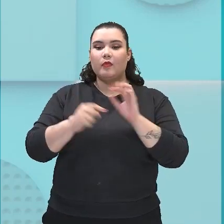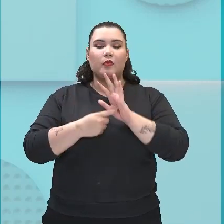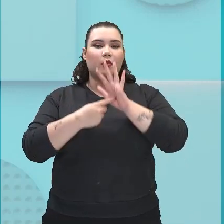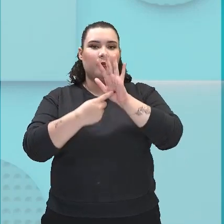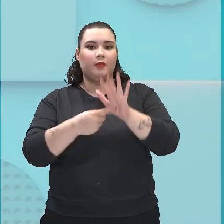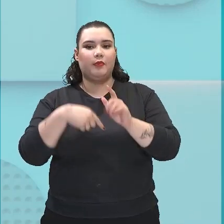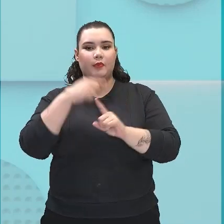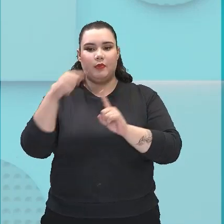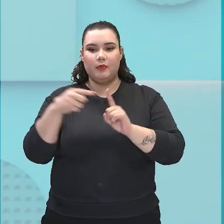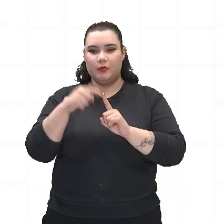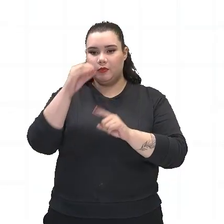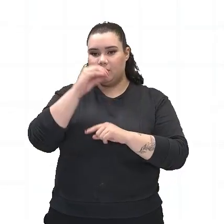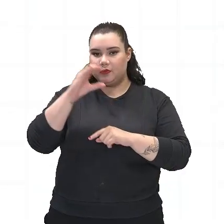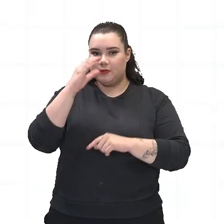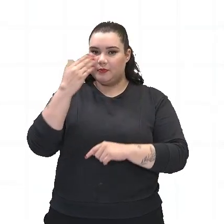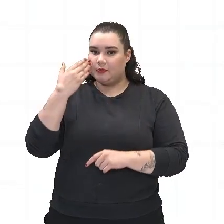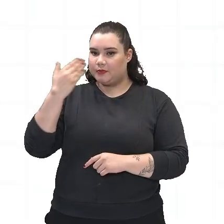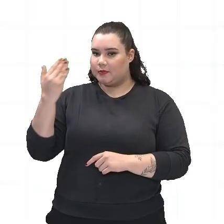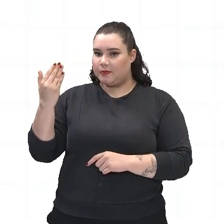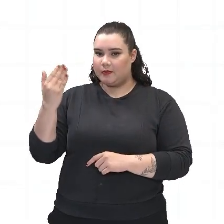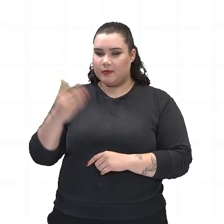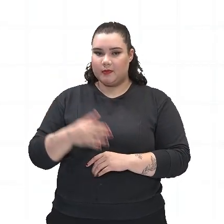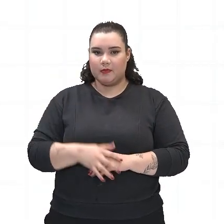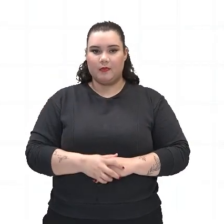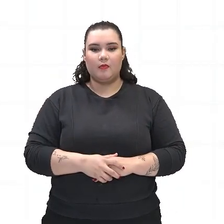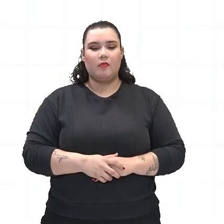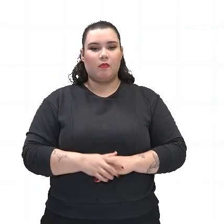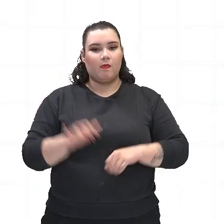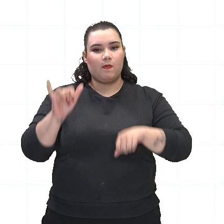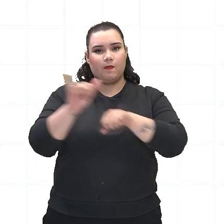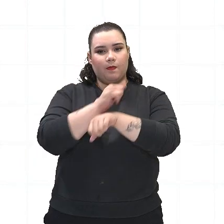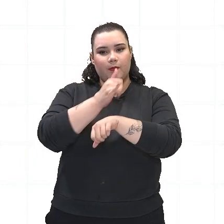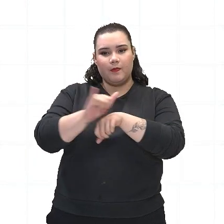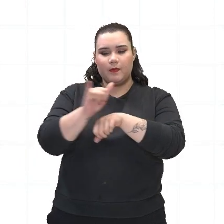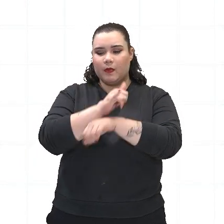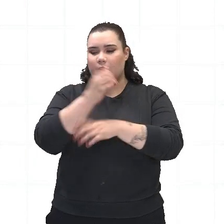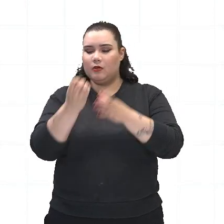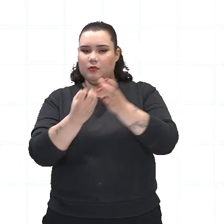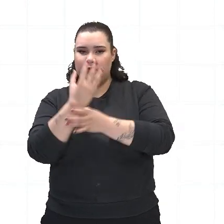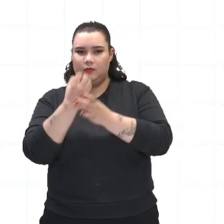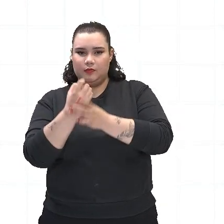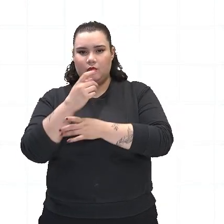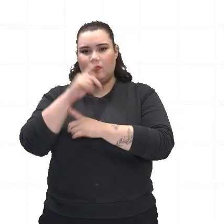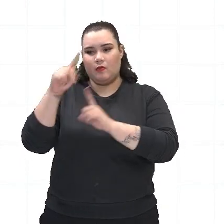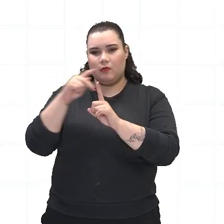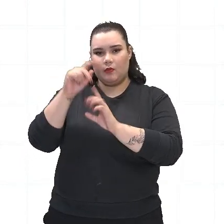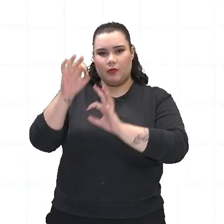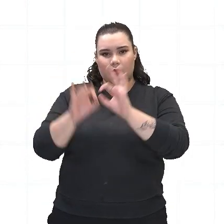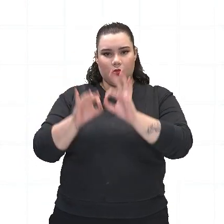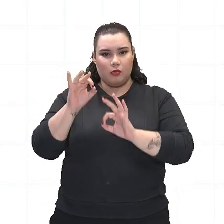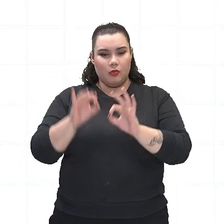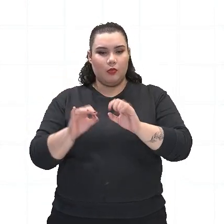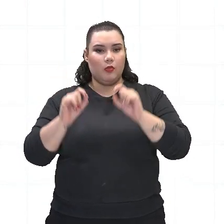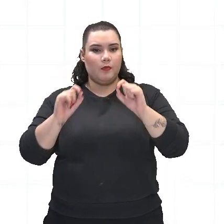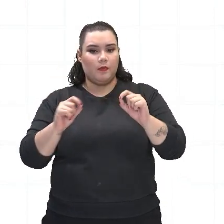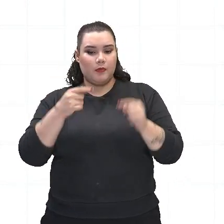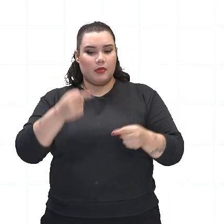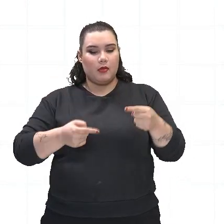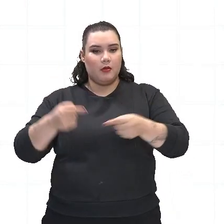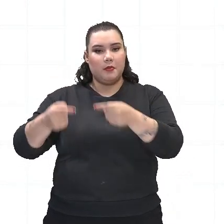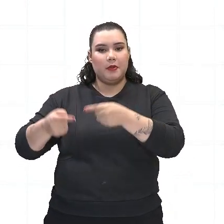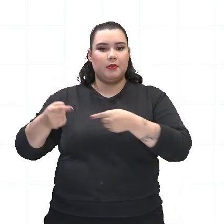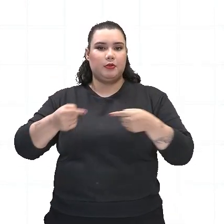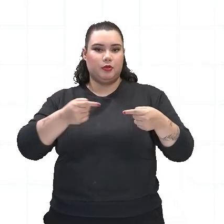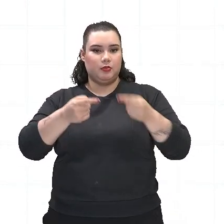de conhecimento, colocando aí para vocês, estratégias de produção, planejamento e participação em